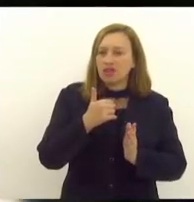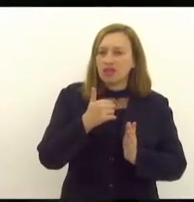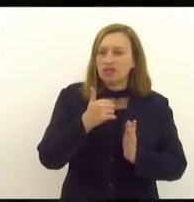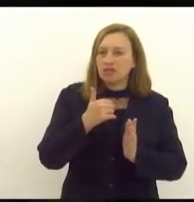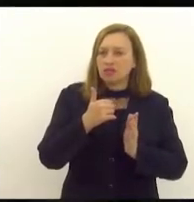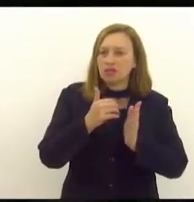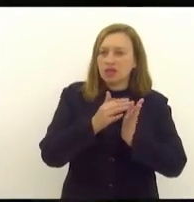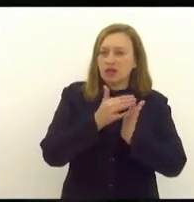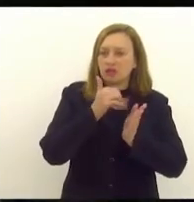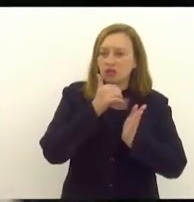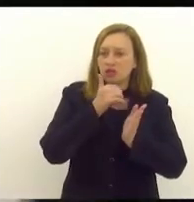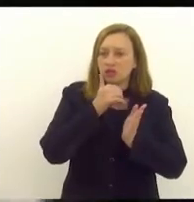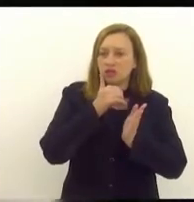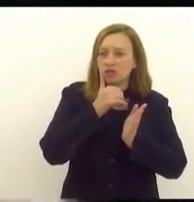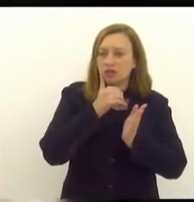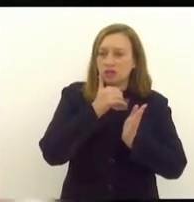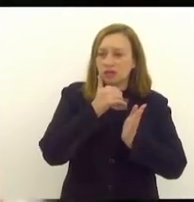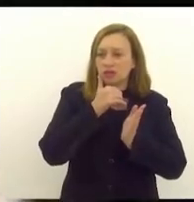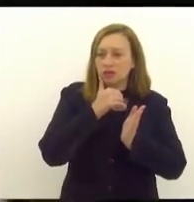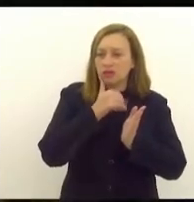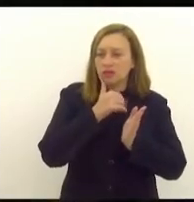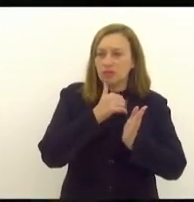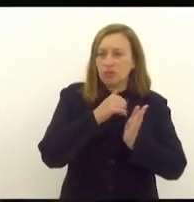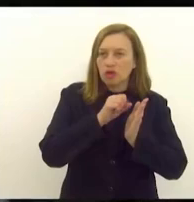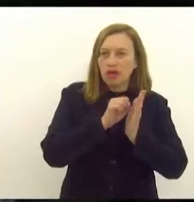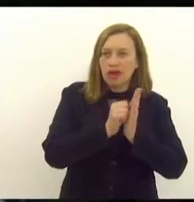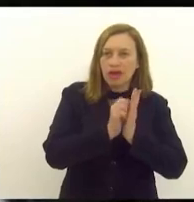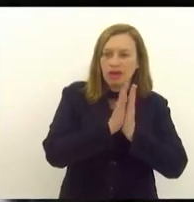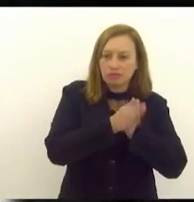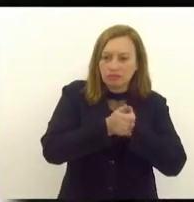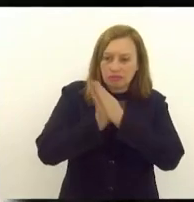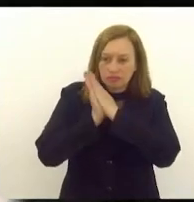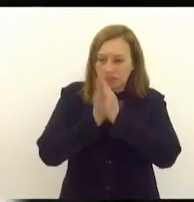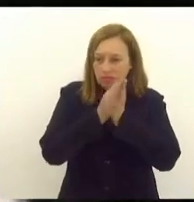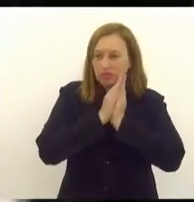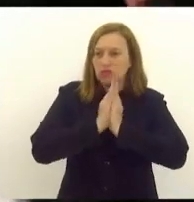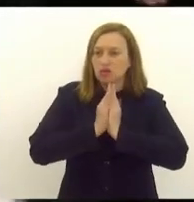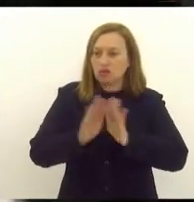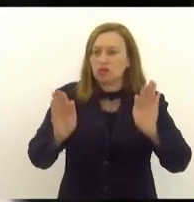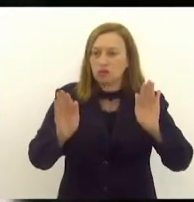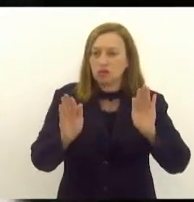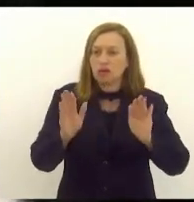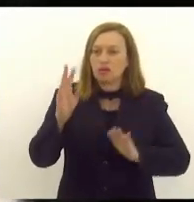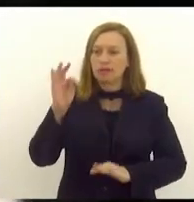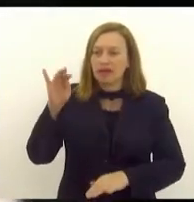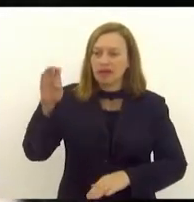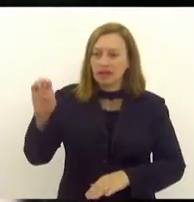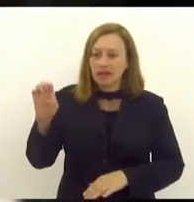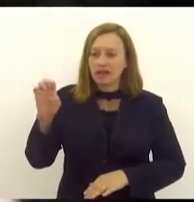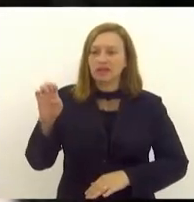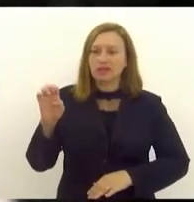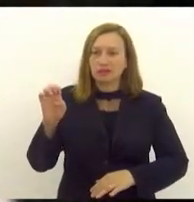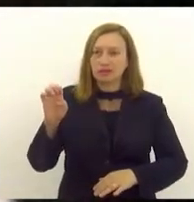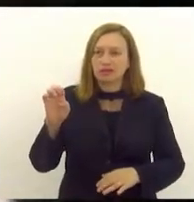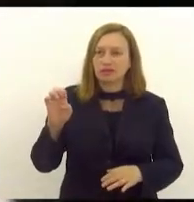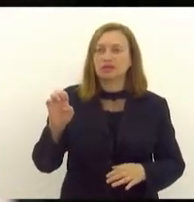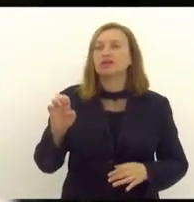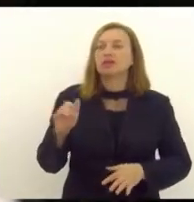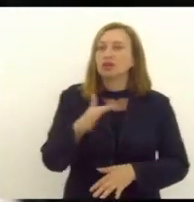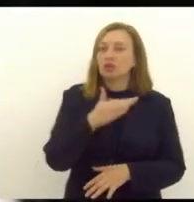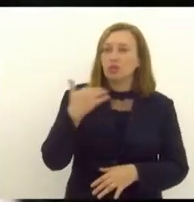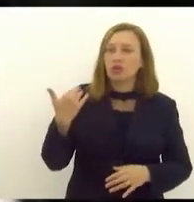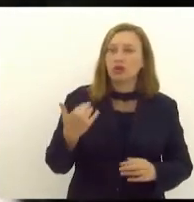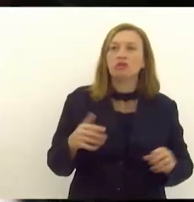ela seguiu o mesmo exemplo da Irmã Dorothy que também morreu exatamente dentro da